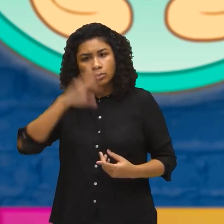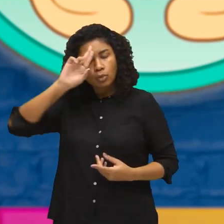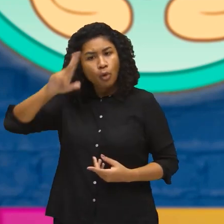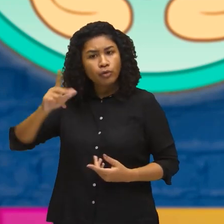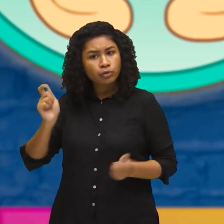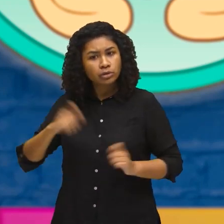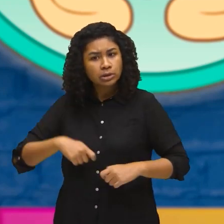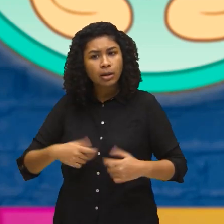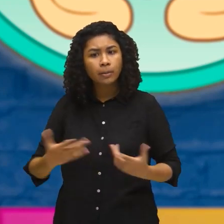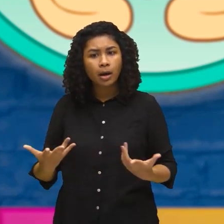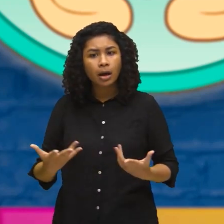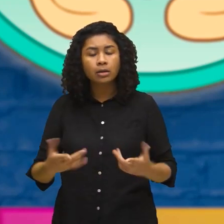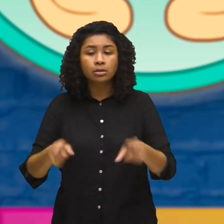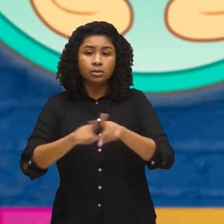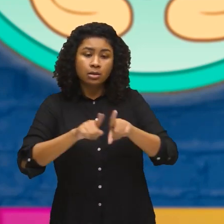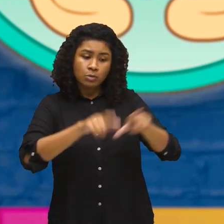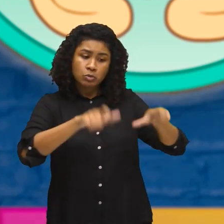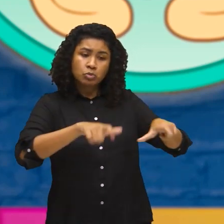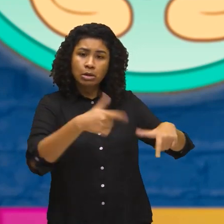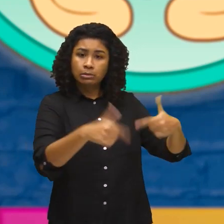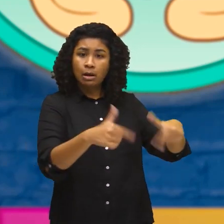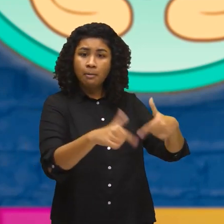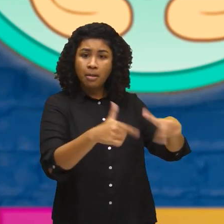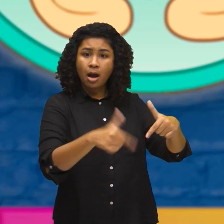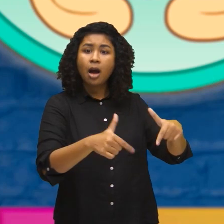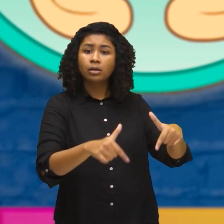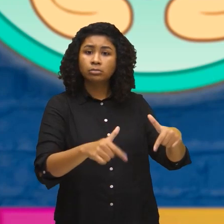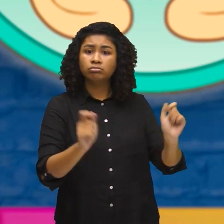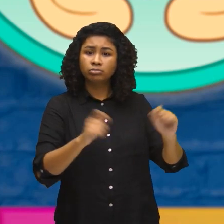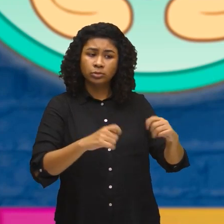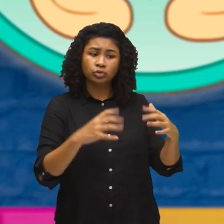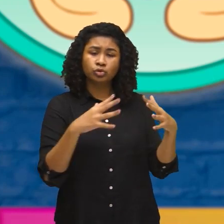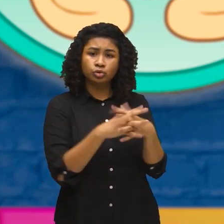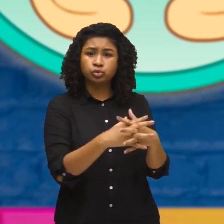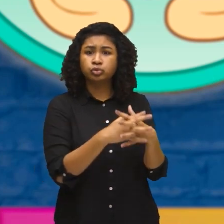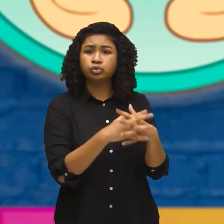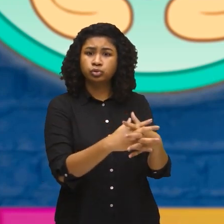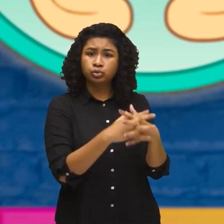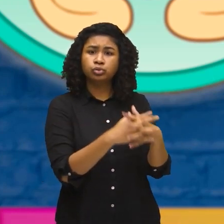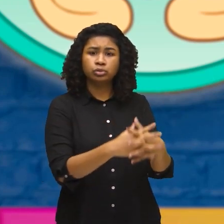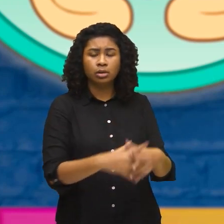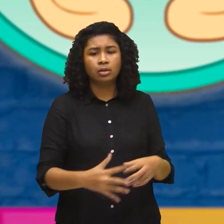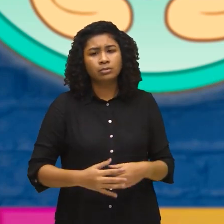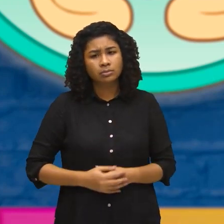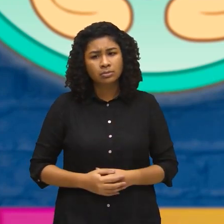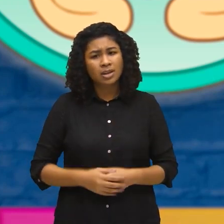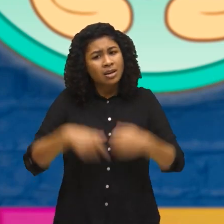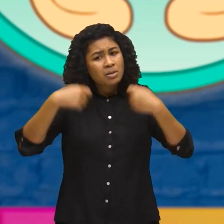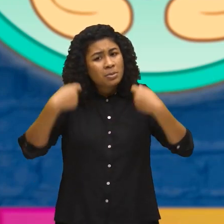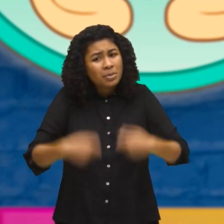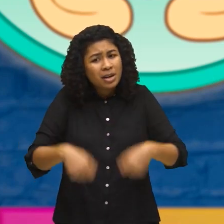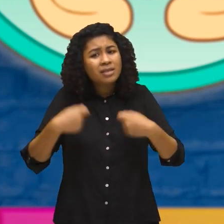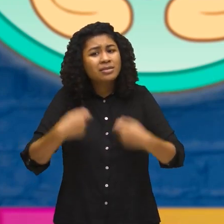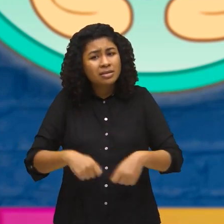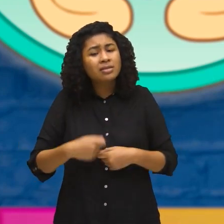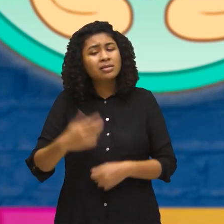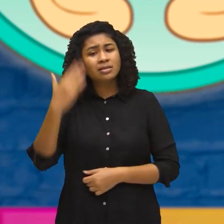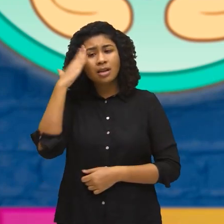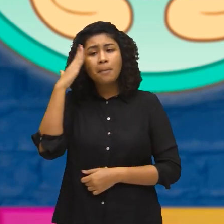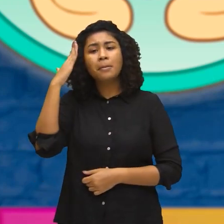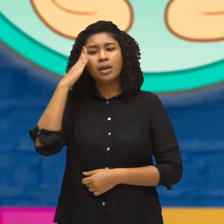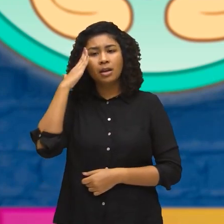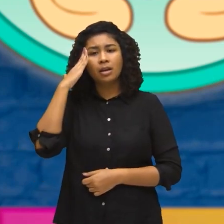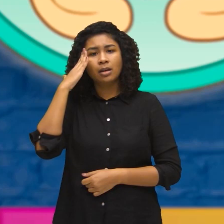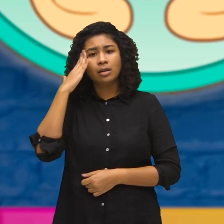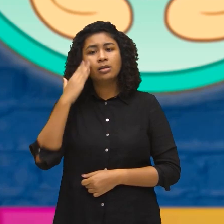ambiente de trabalho, também pode gerar algum conflito, tá bom? Então a gente precisa ter isso em mente, em que se